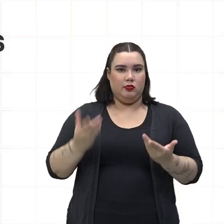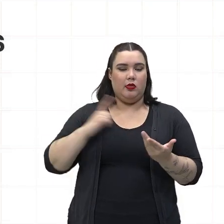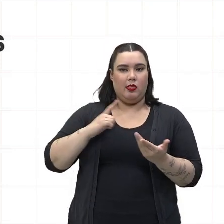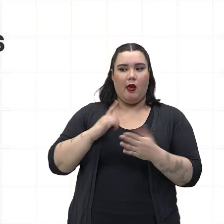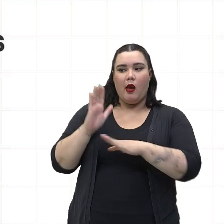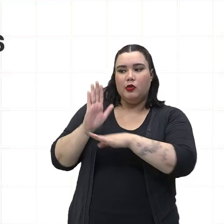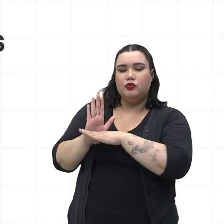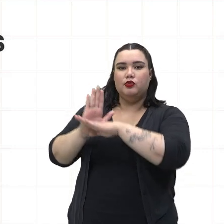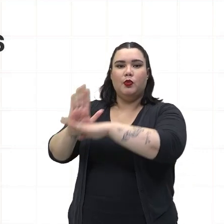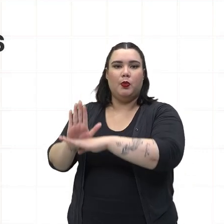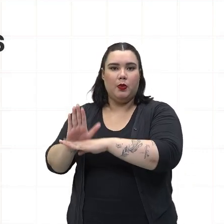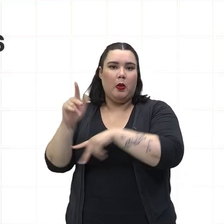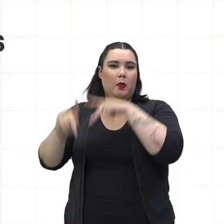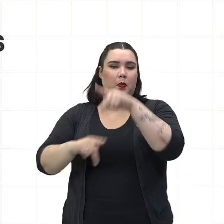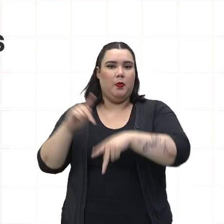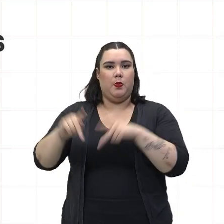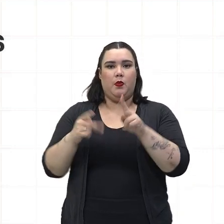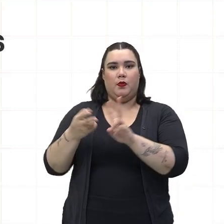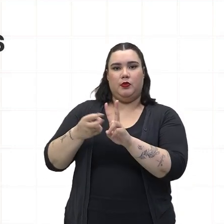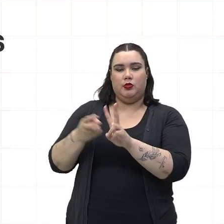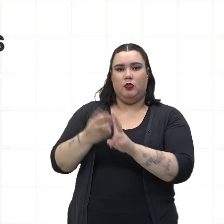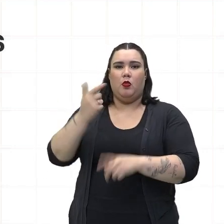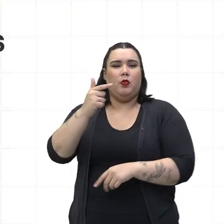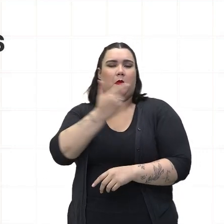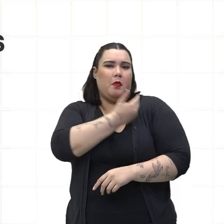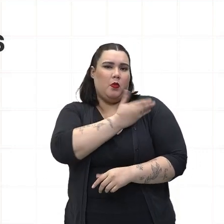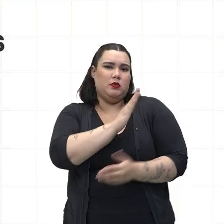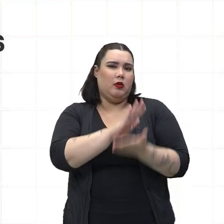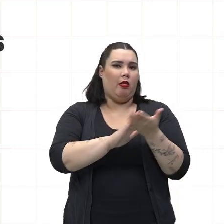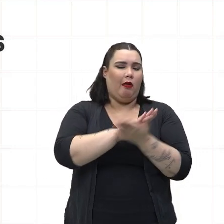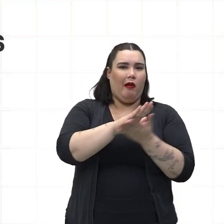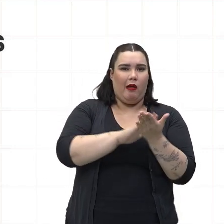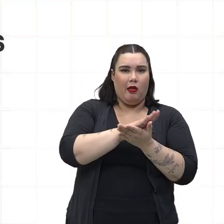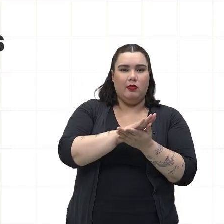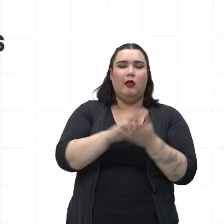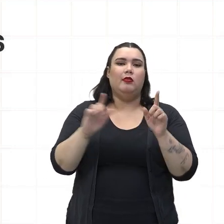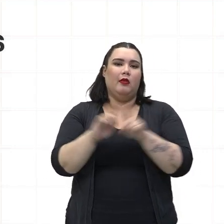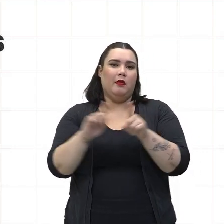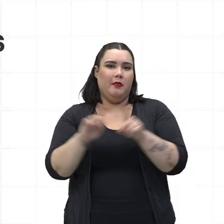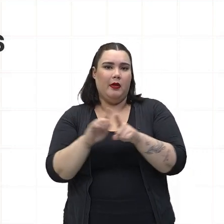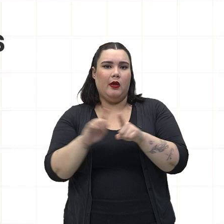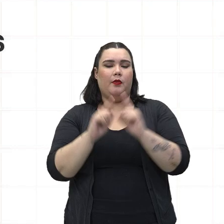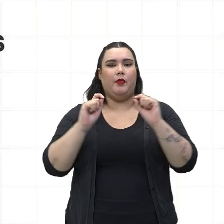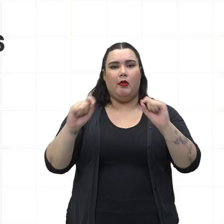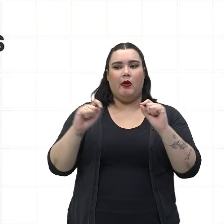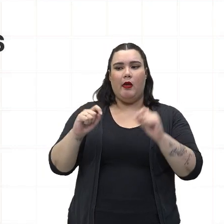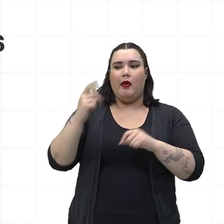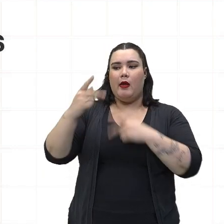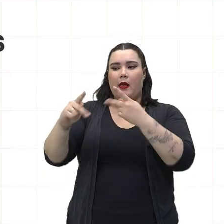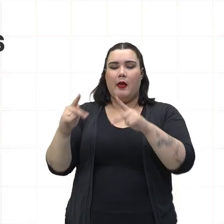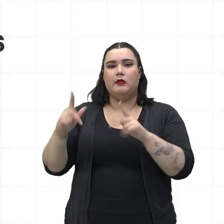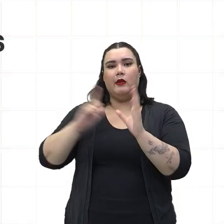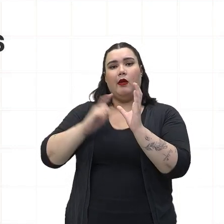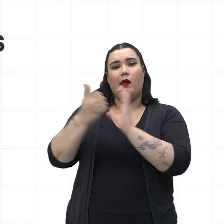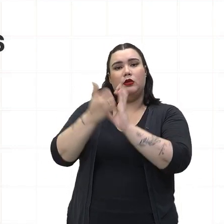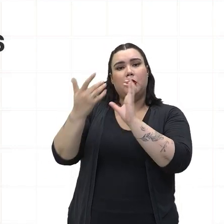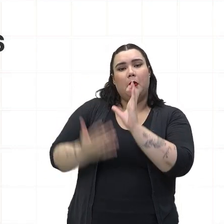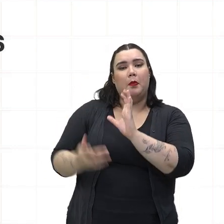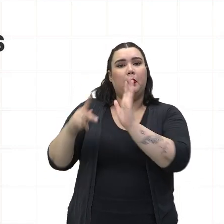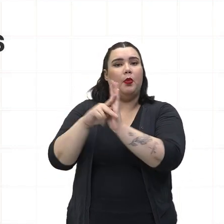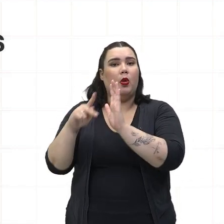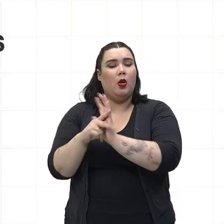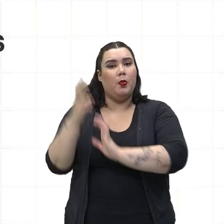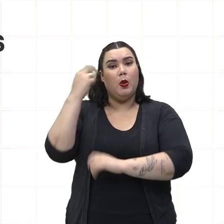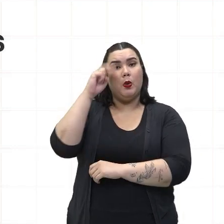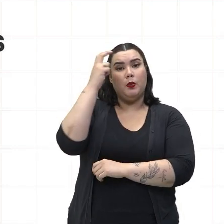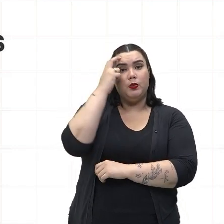gente, menos preconceituosa também, e mais para indivíduos que têm suas peculiaridades, têm sua